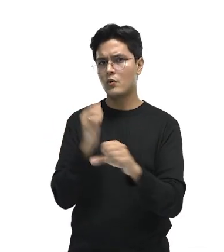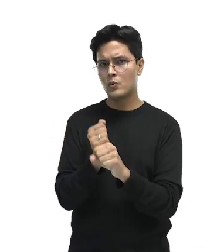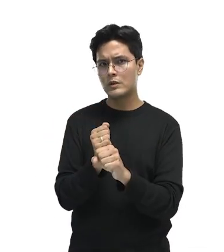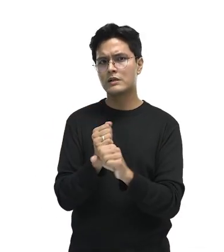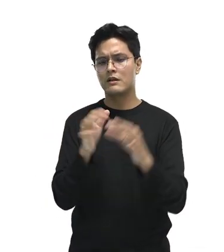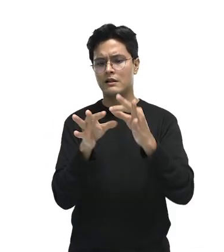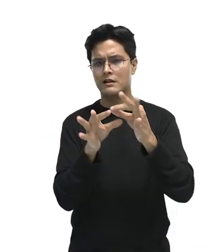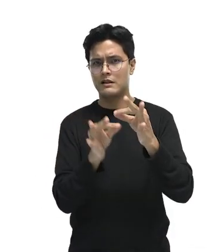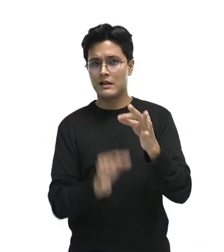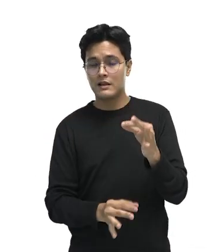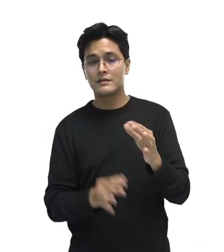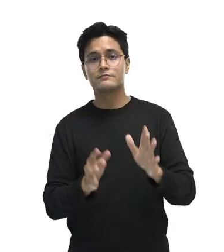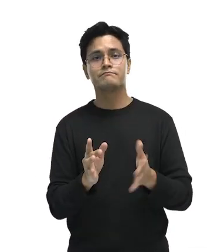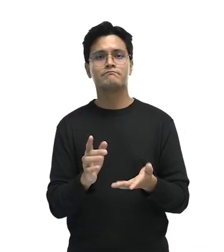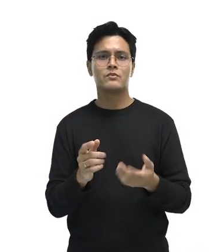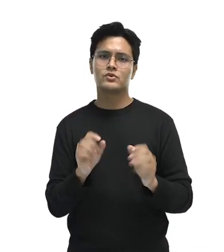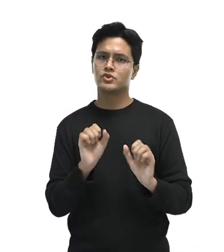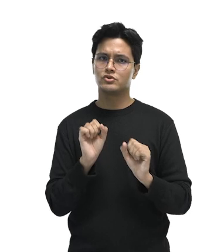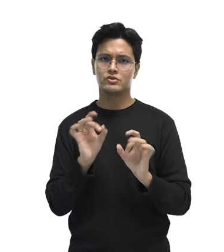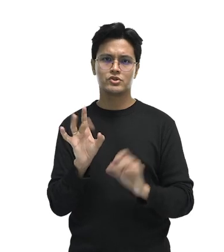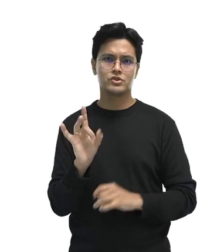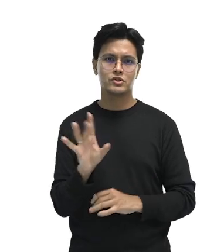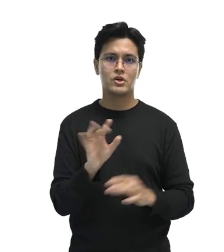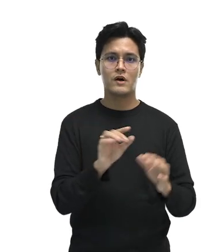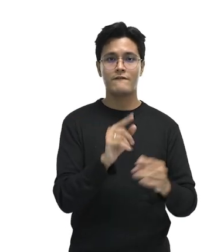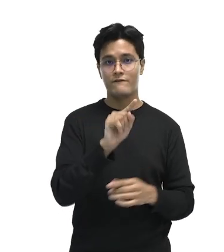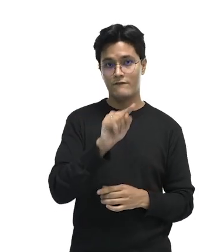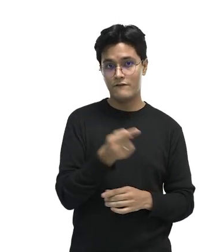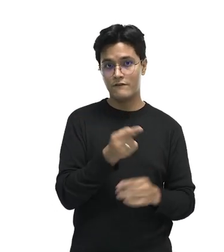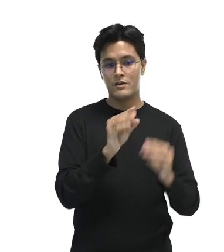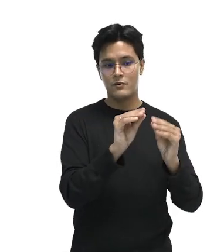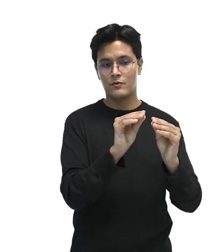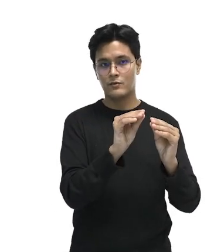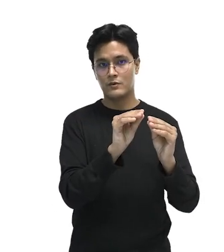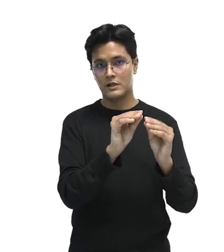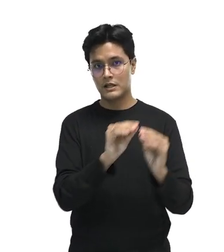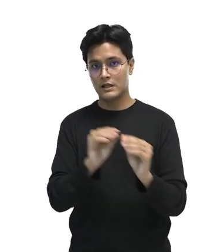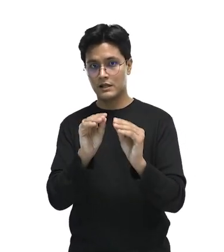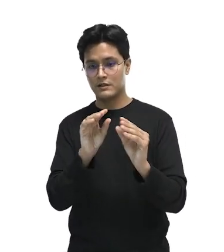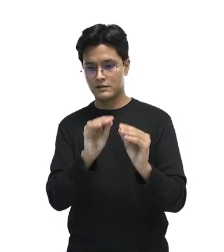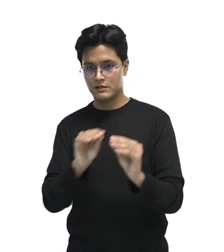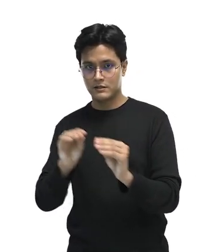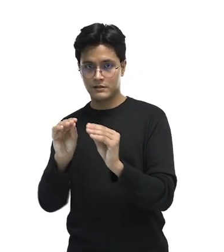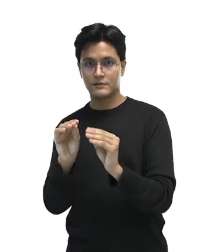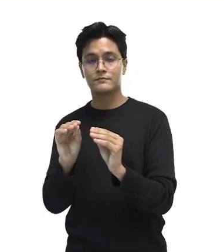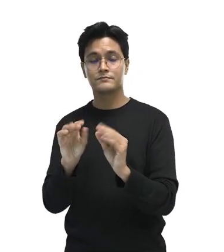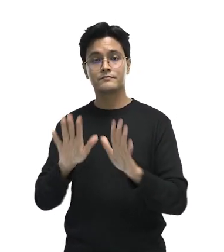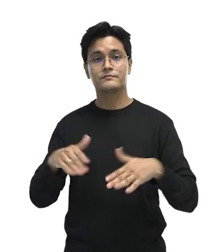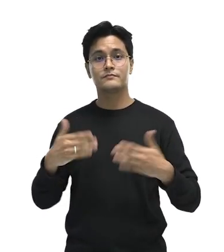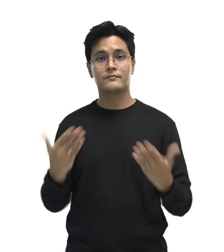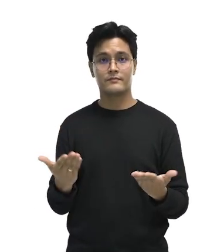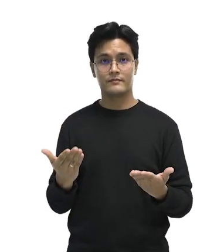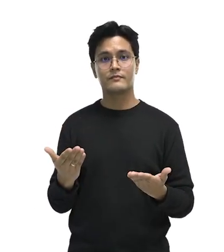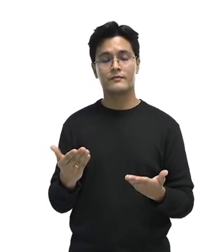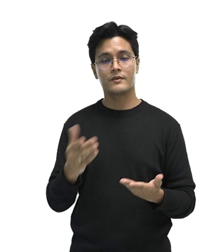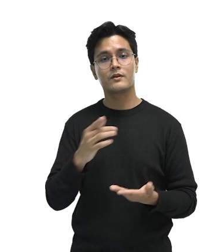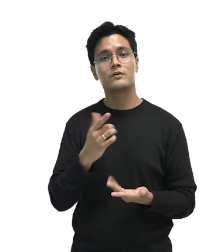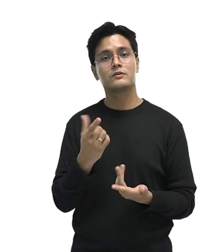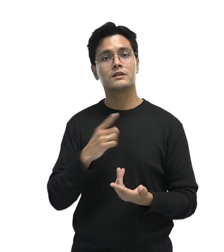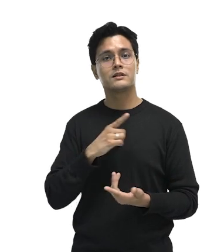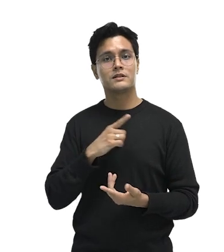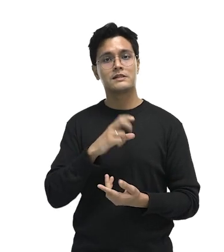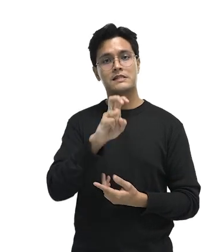a gente deslocar a vírgula 2 casas decimais para a esquerda. Então, nesse caso aqui, nós